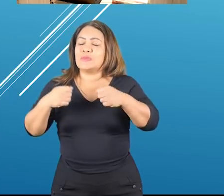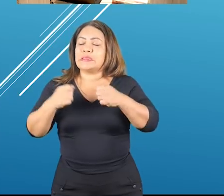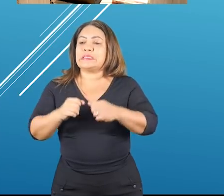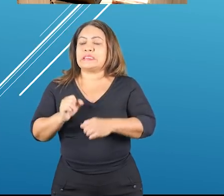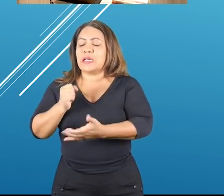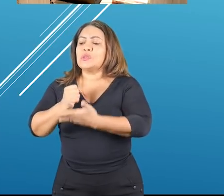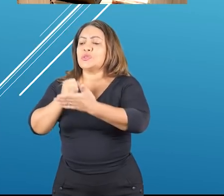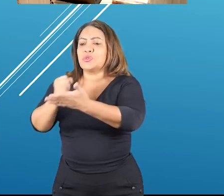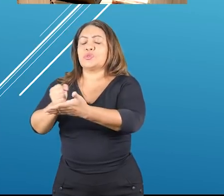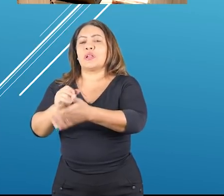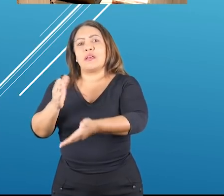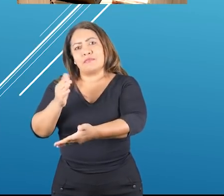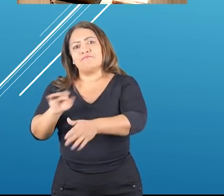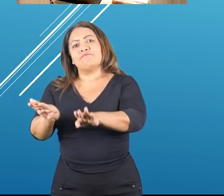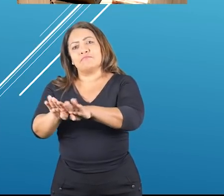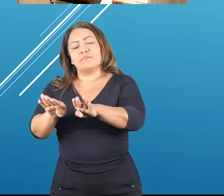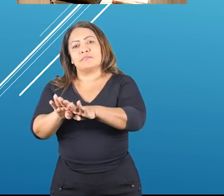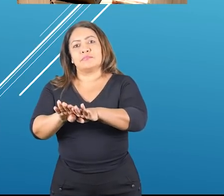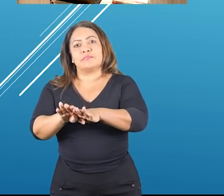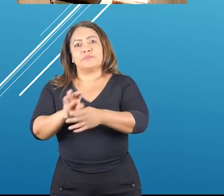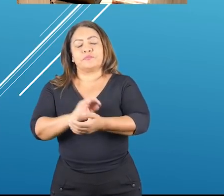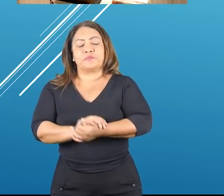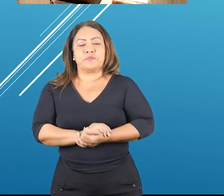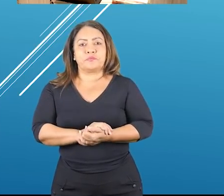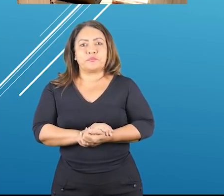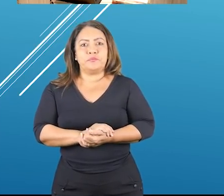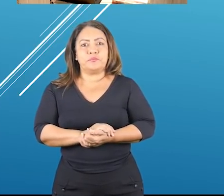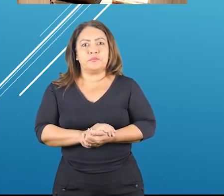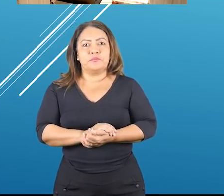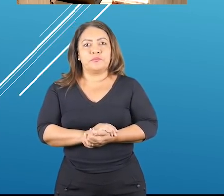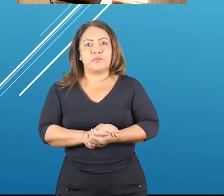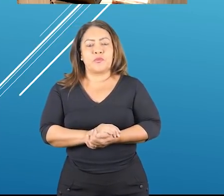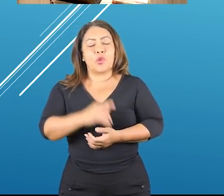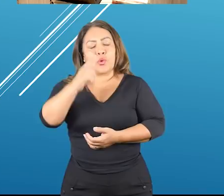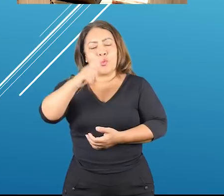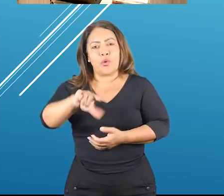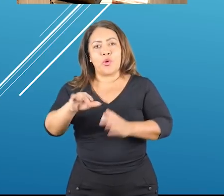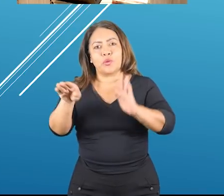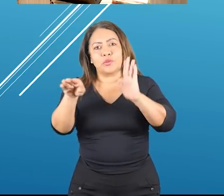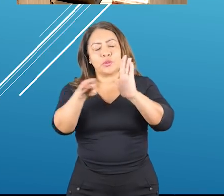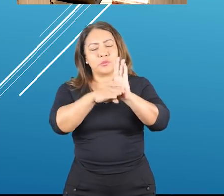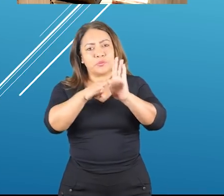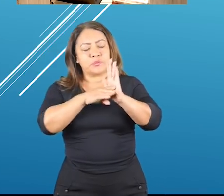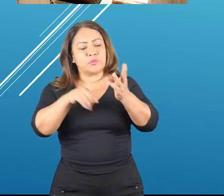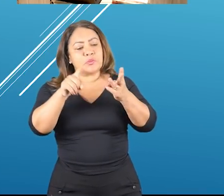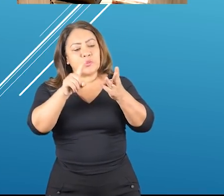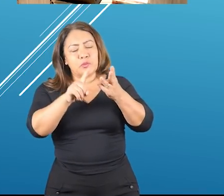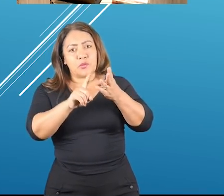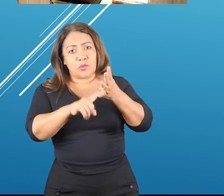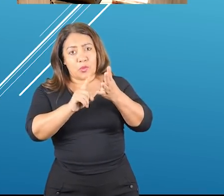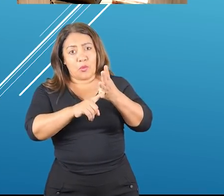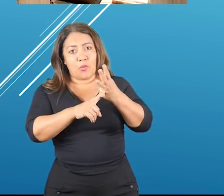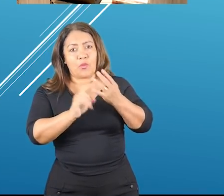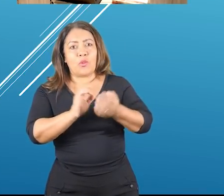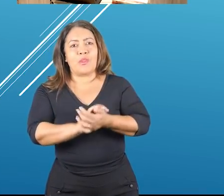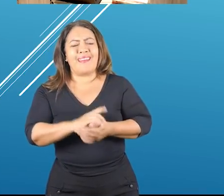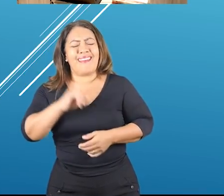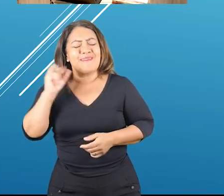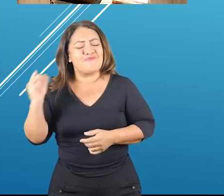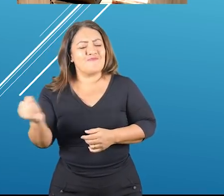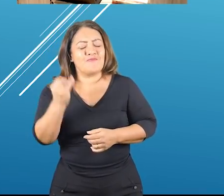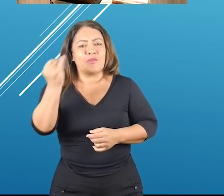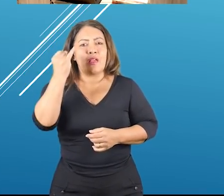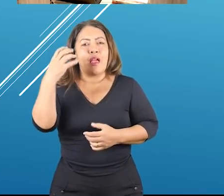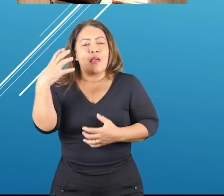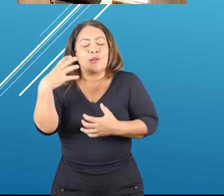também intersetoriais nesse momento. Outro princípio, né, fundamental, mais do que nunca,